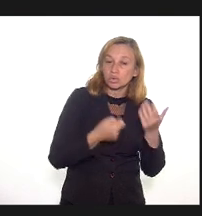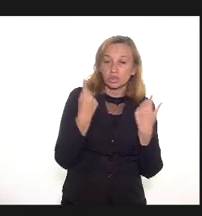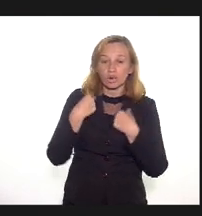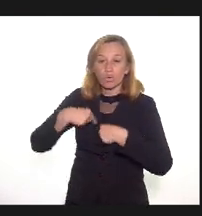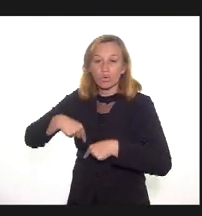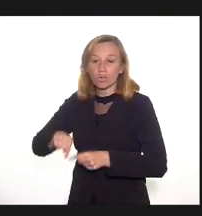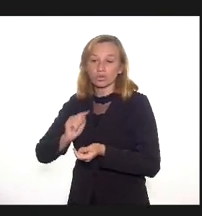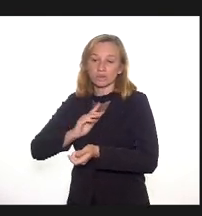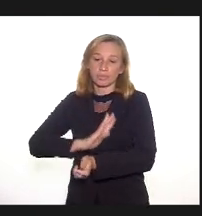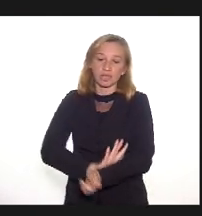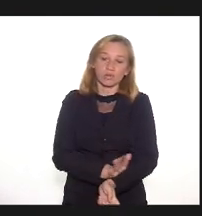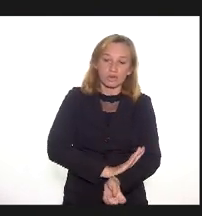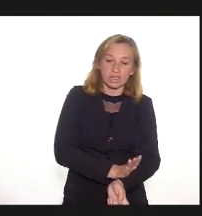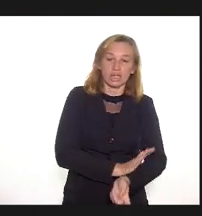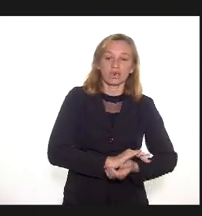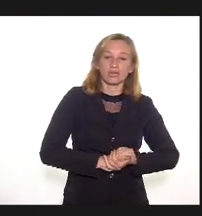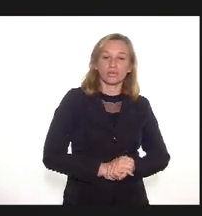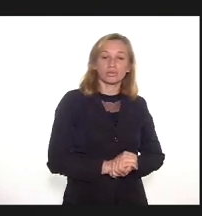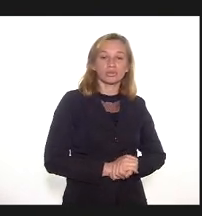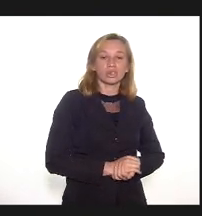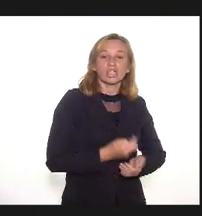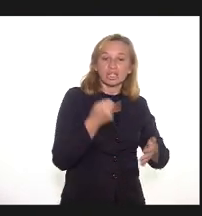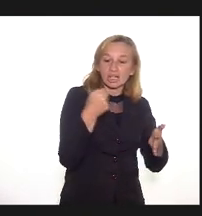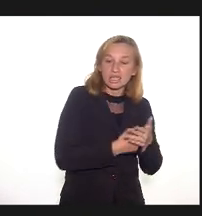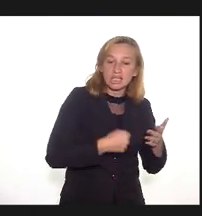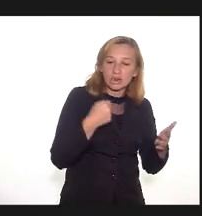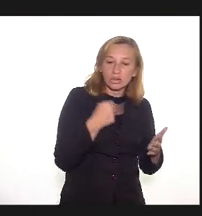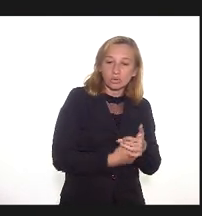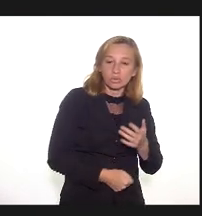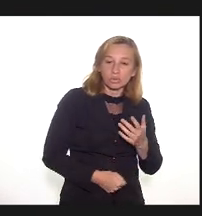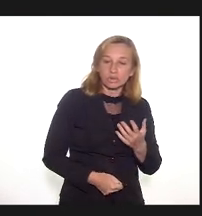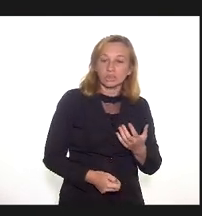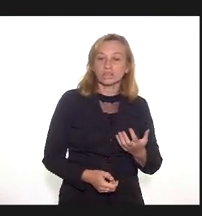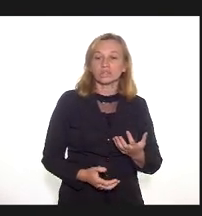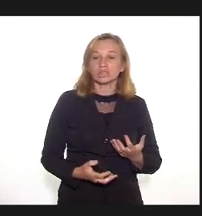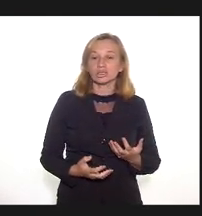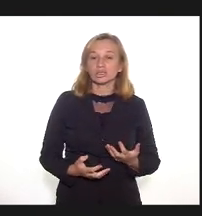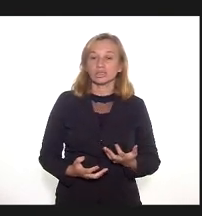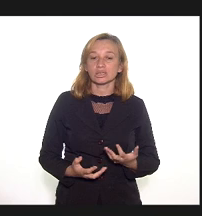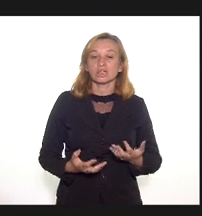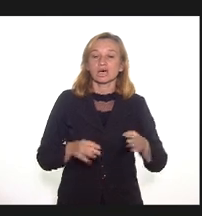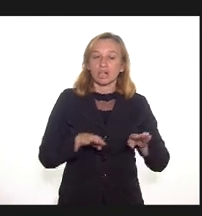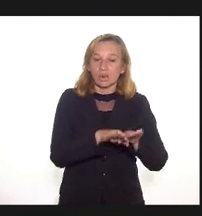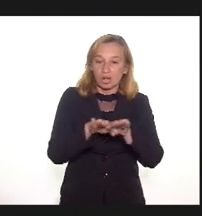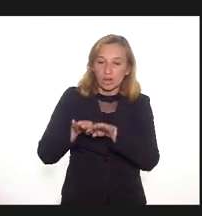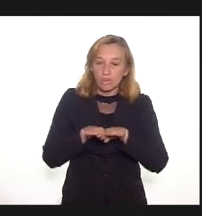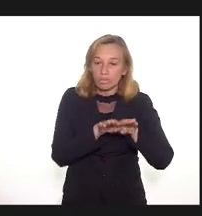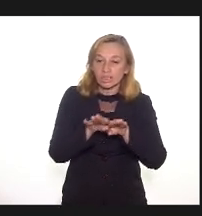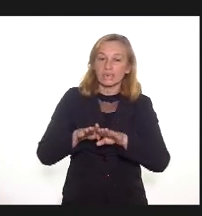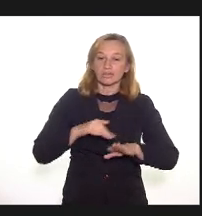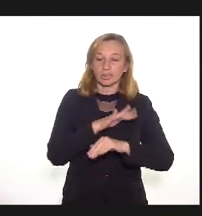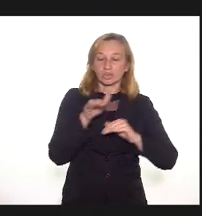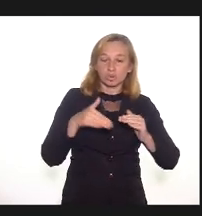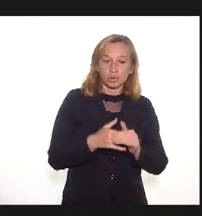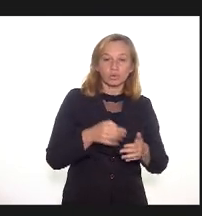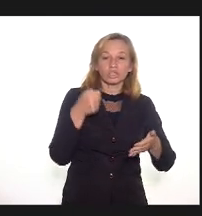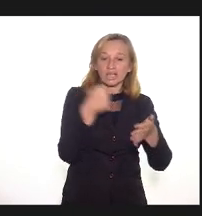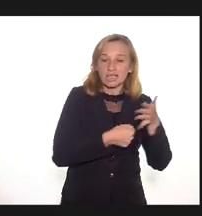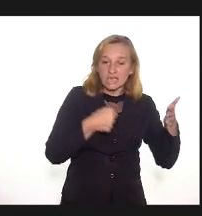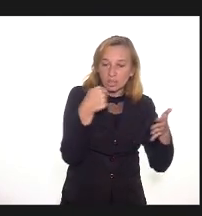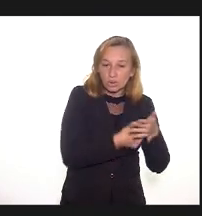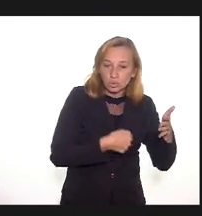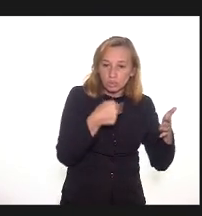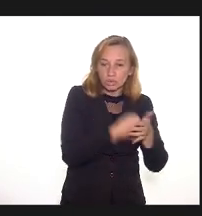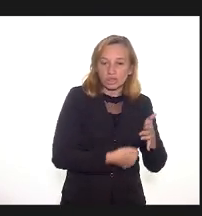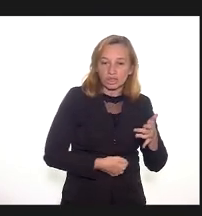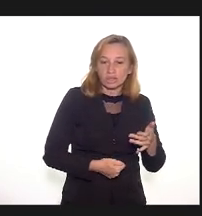discriminação nessa luta a favor de oportunidades iguais para todos nessa luta para